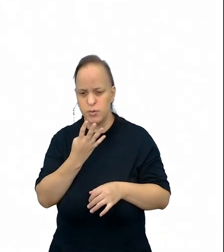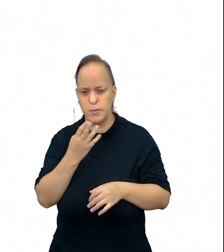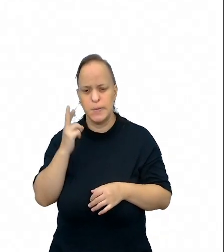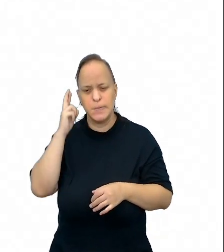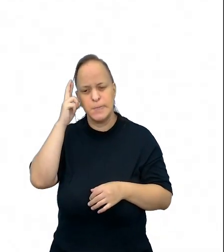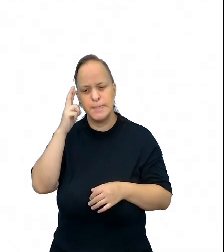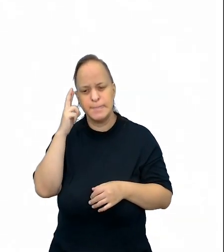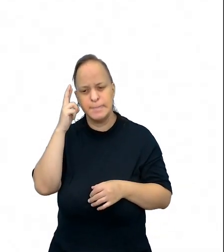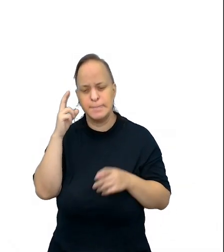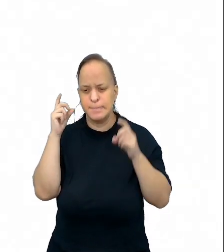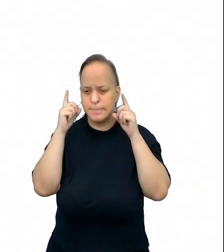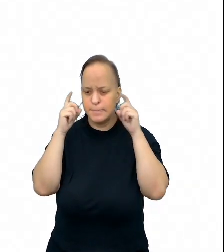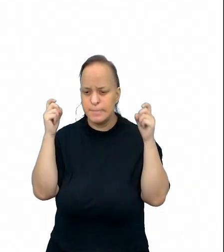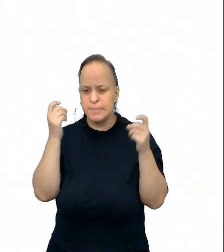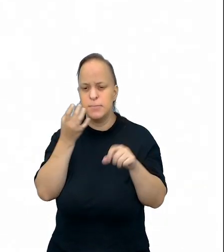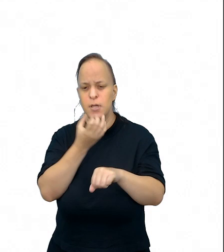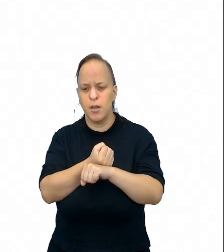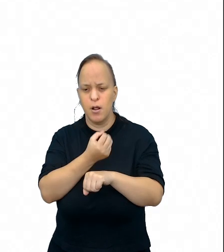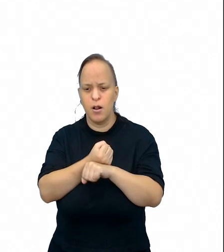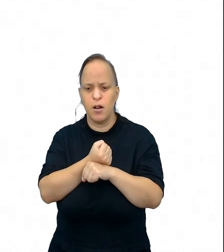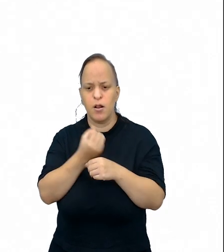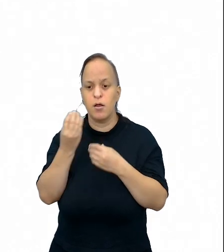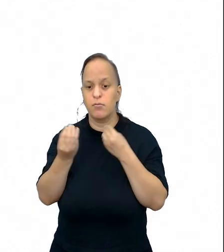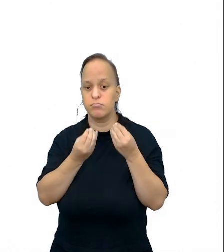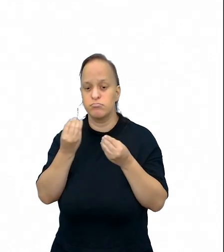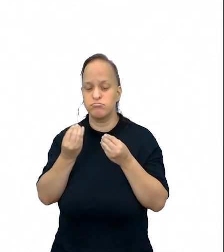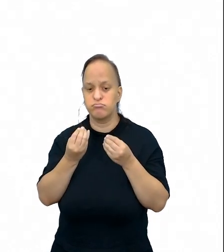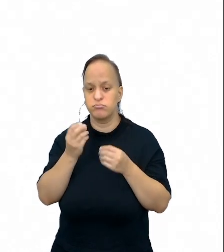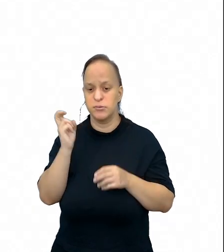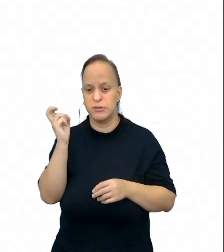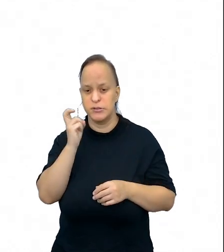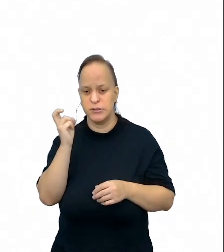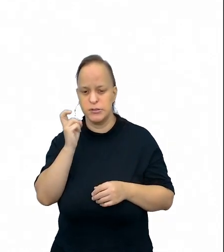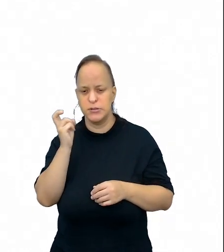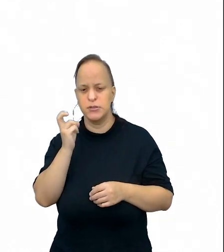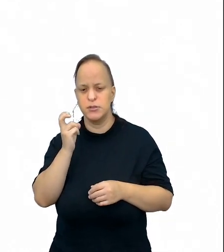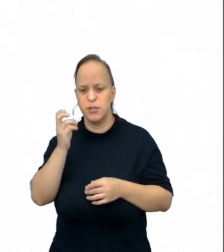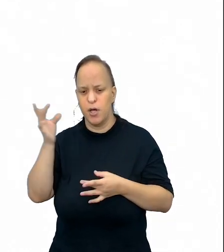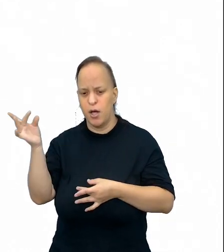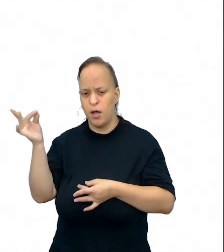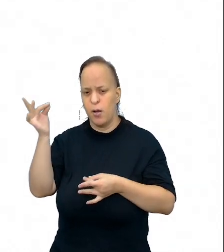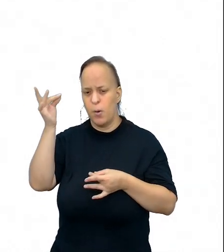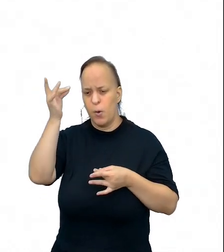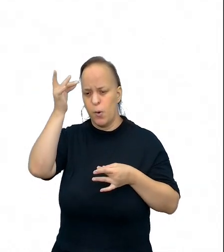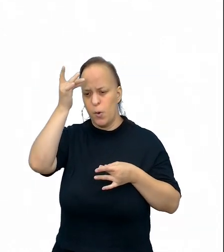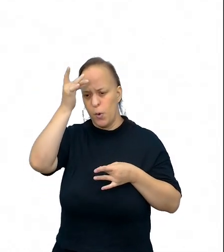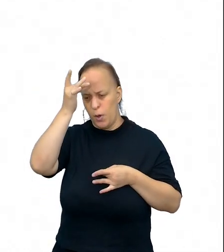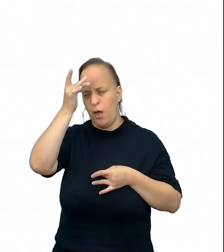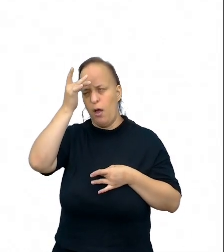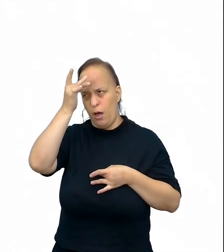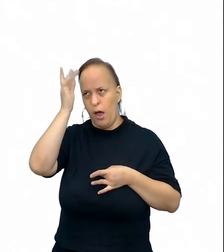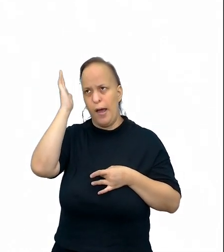podcasts, incorporam a prática de escuta, de leitura e de produção de textos e preparam-se